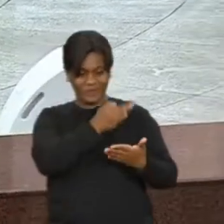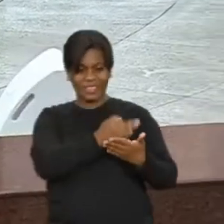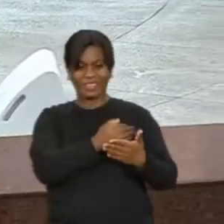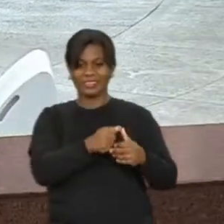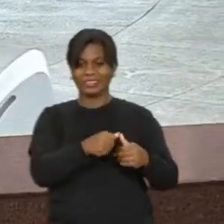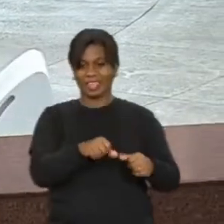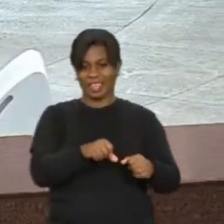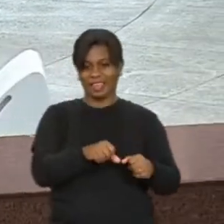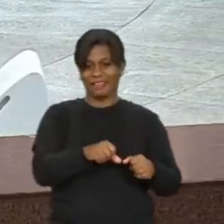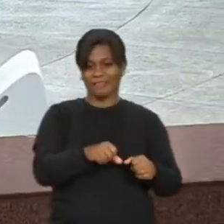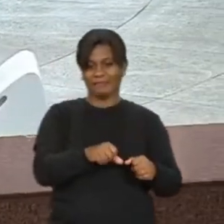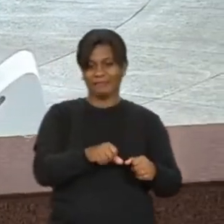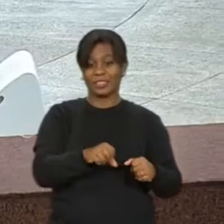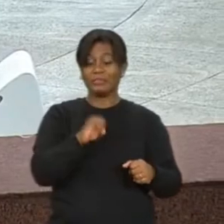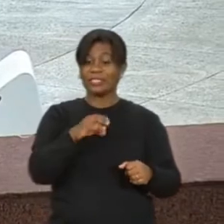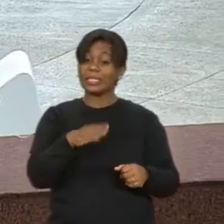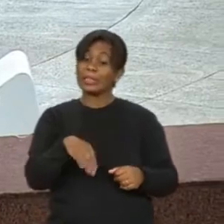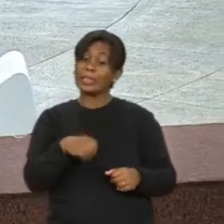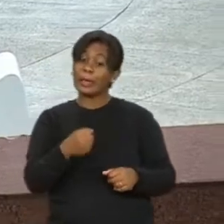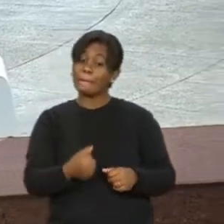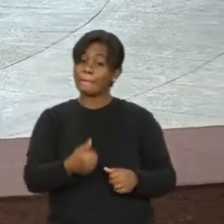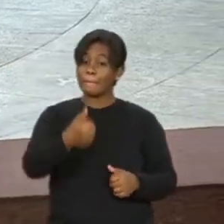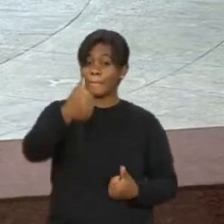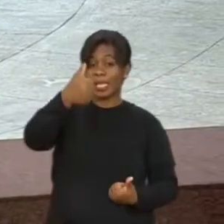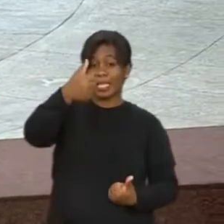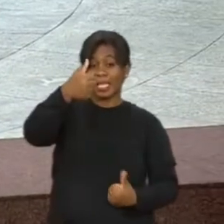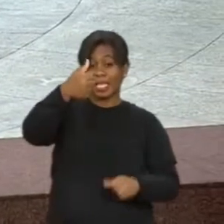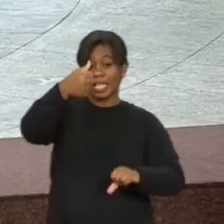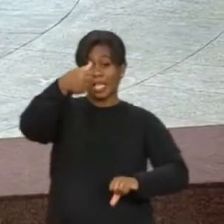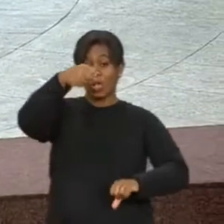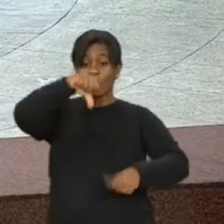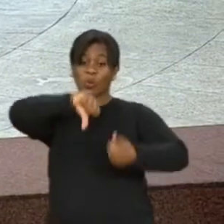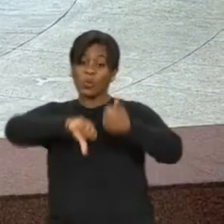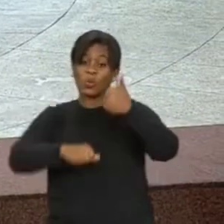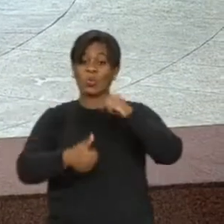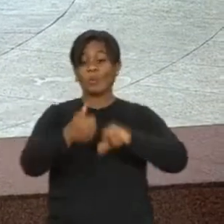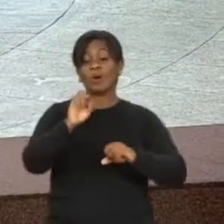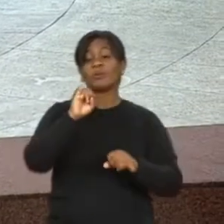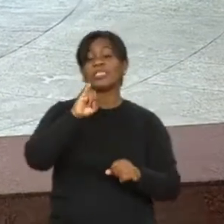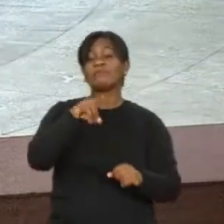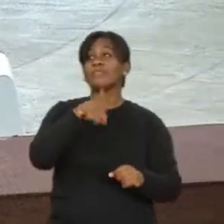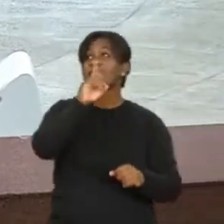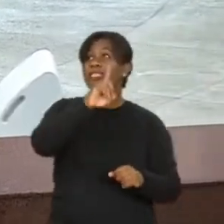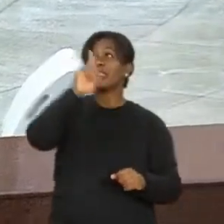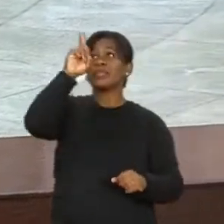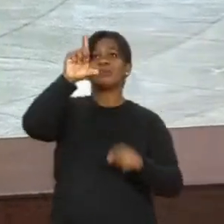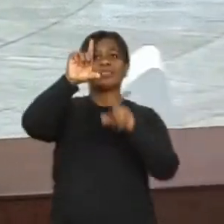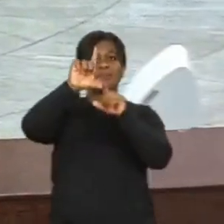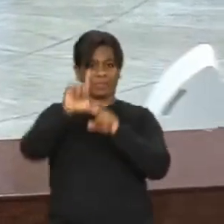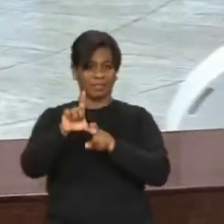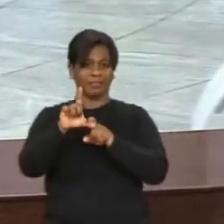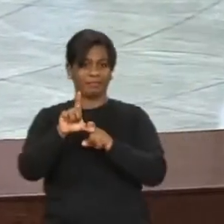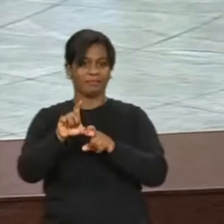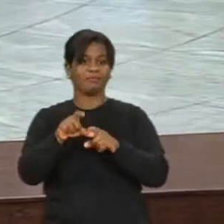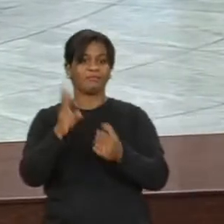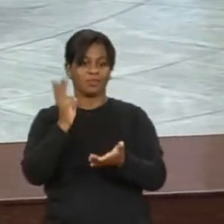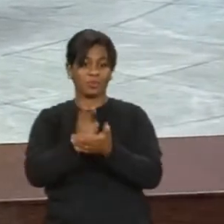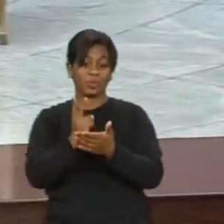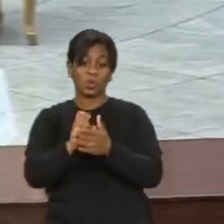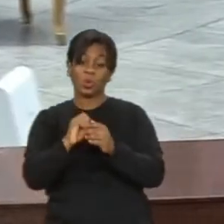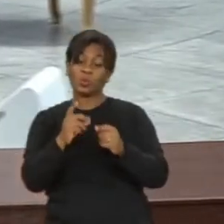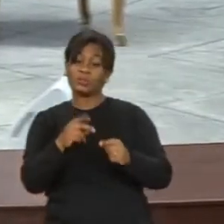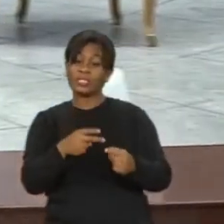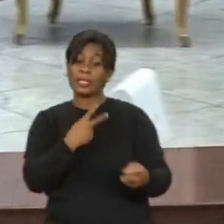está mal na fé. Se você continua dependendo de Deus ou se você está preso a alguma coisa.